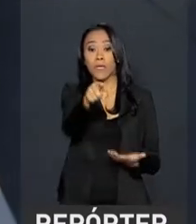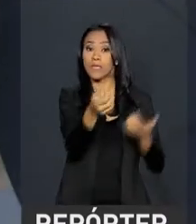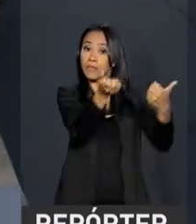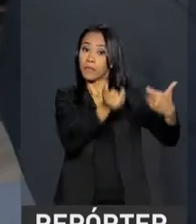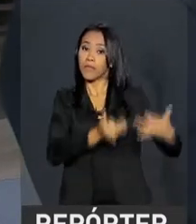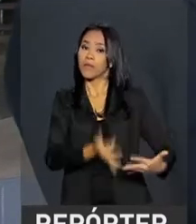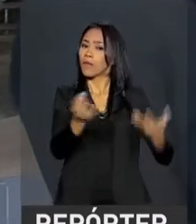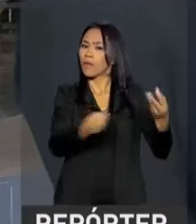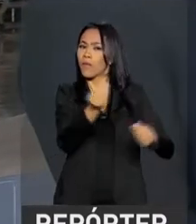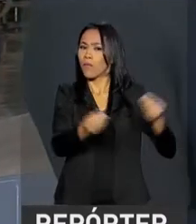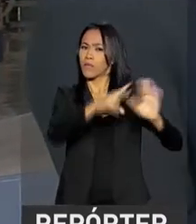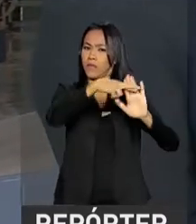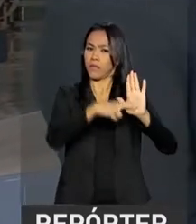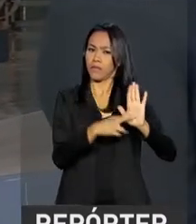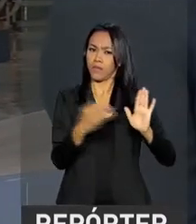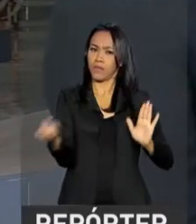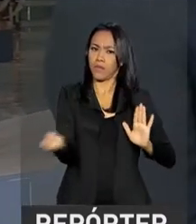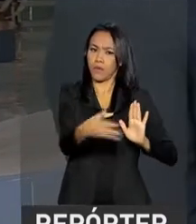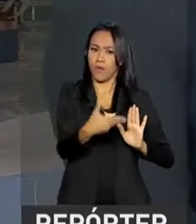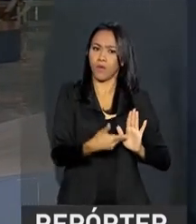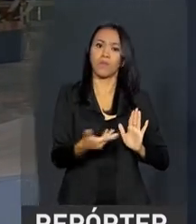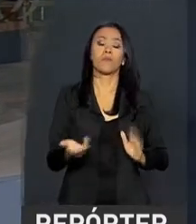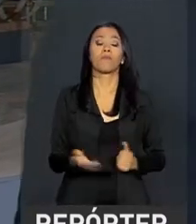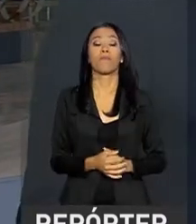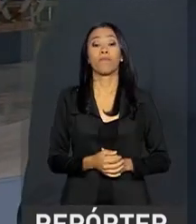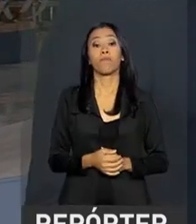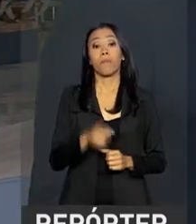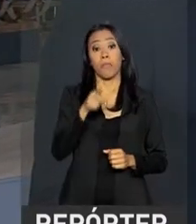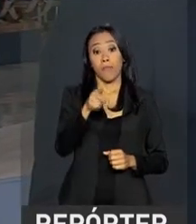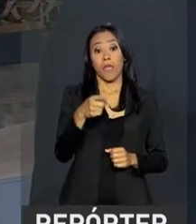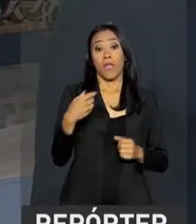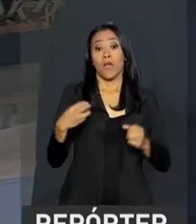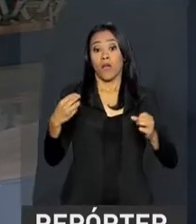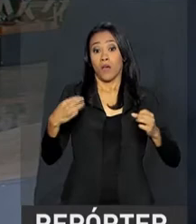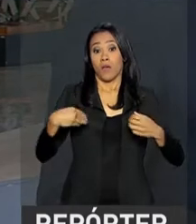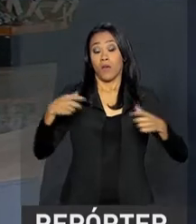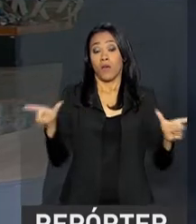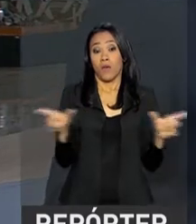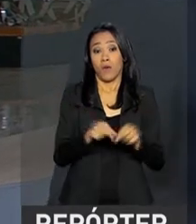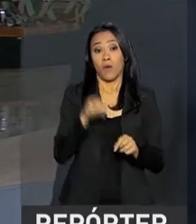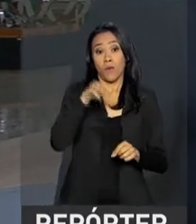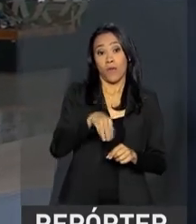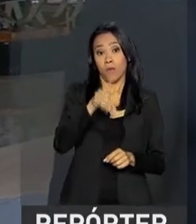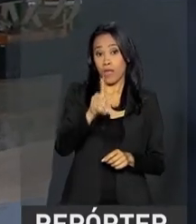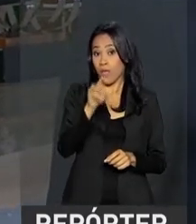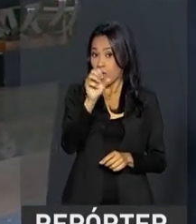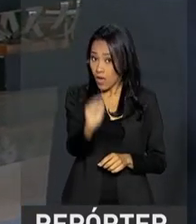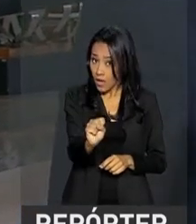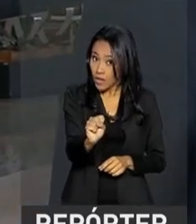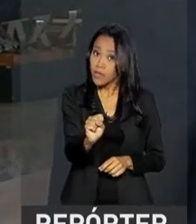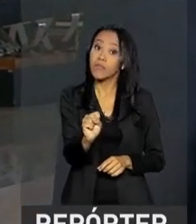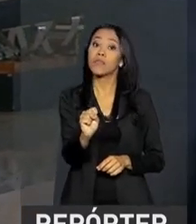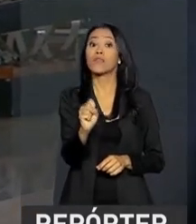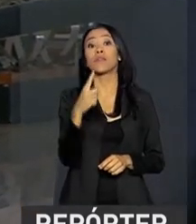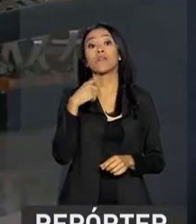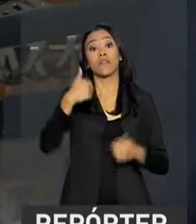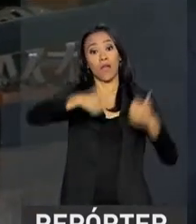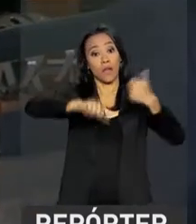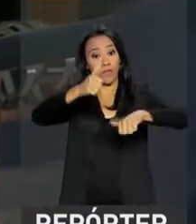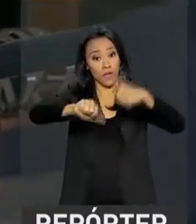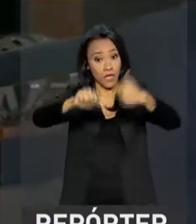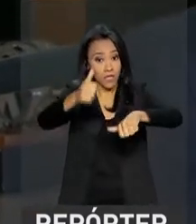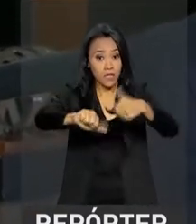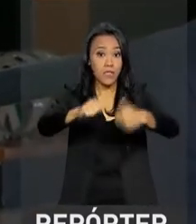objetivo o que estabelece essa portaria é o desenvolvimento social está fazendo uma profunda revolução na forma